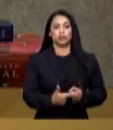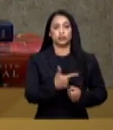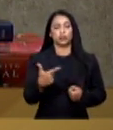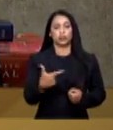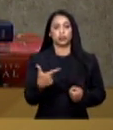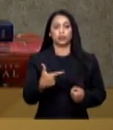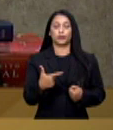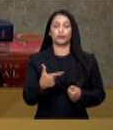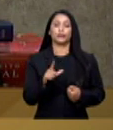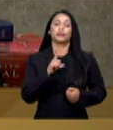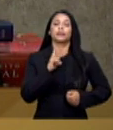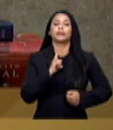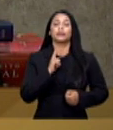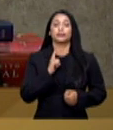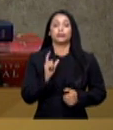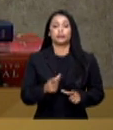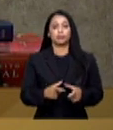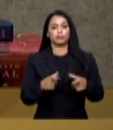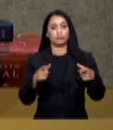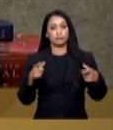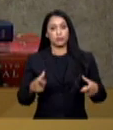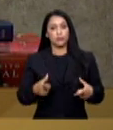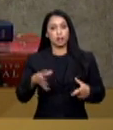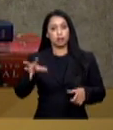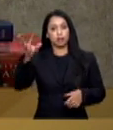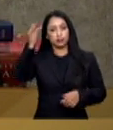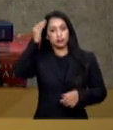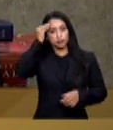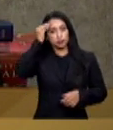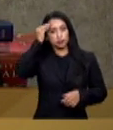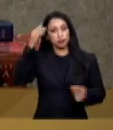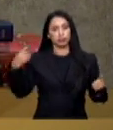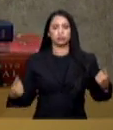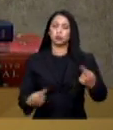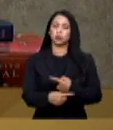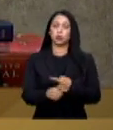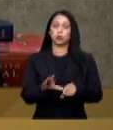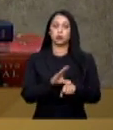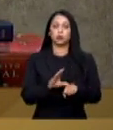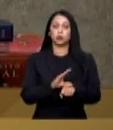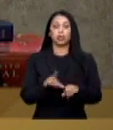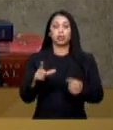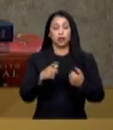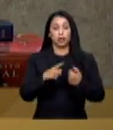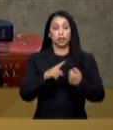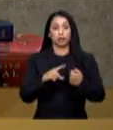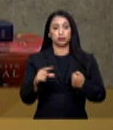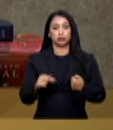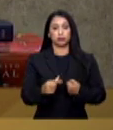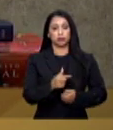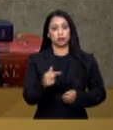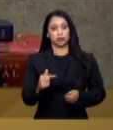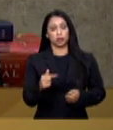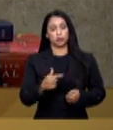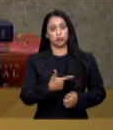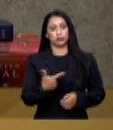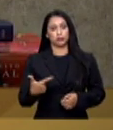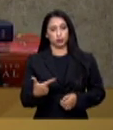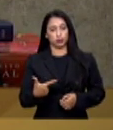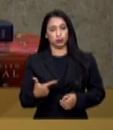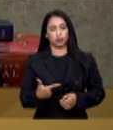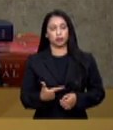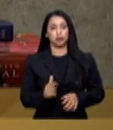22, ao passo que a maioria entendeu inconstitucionais os artigos 7º e 22. Então,